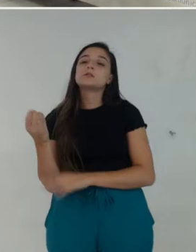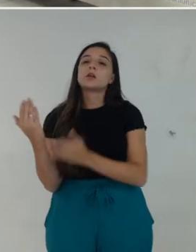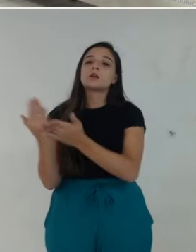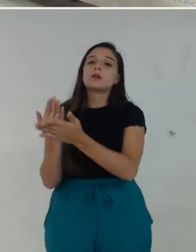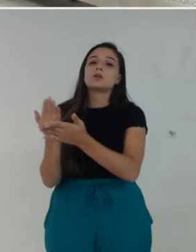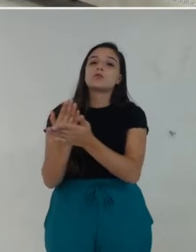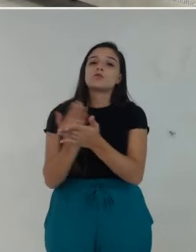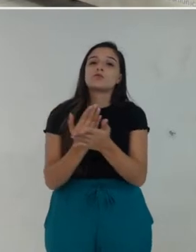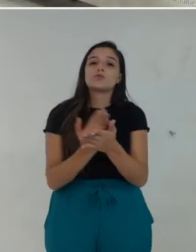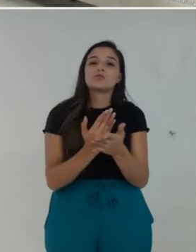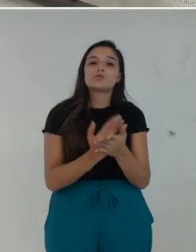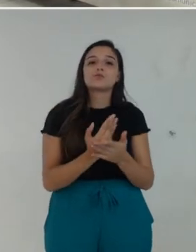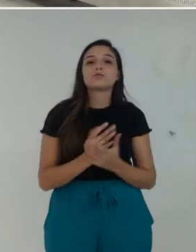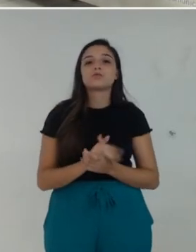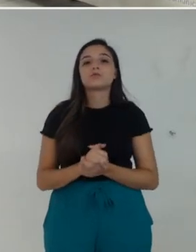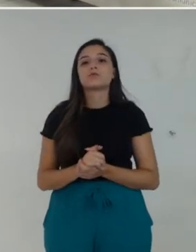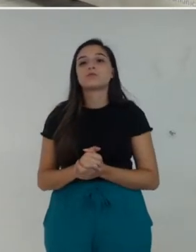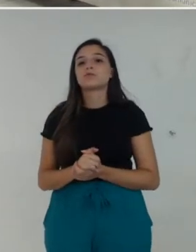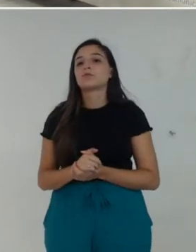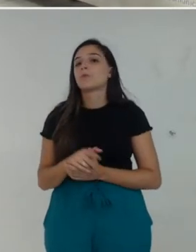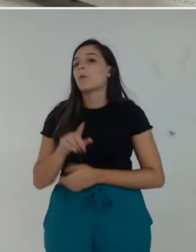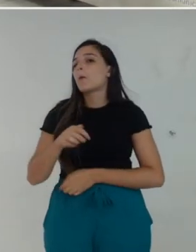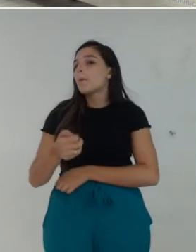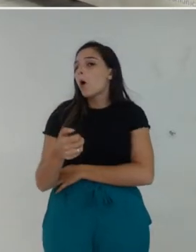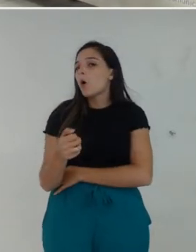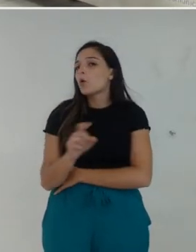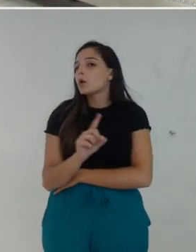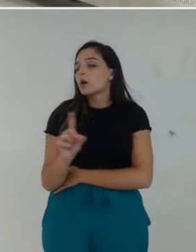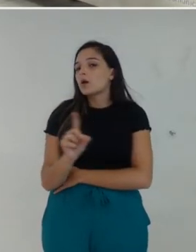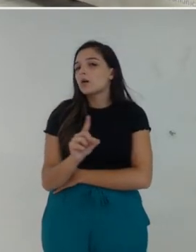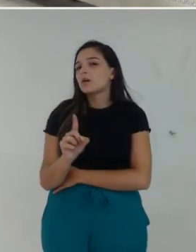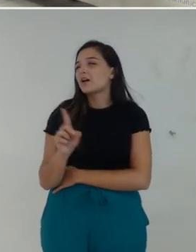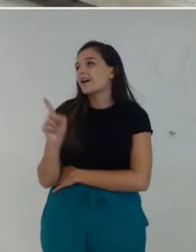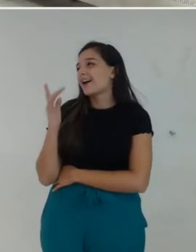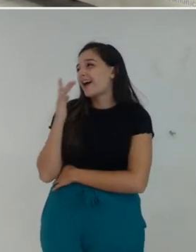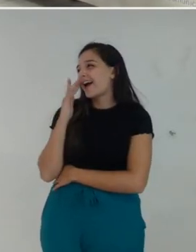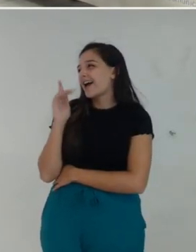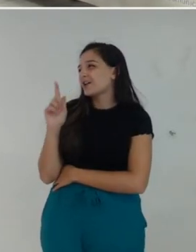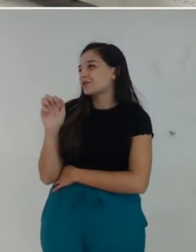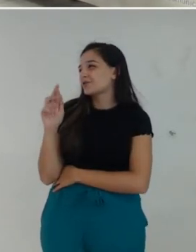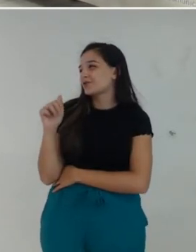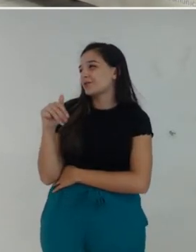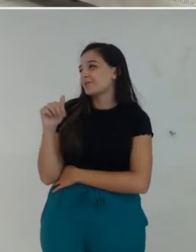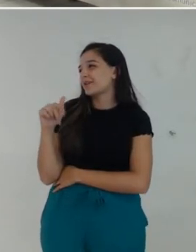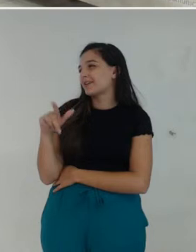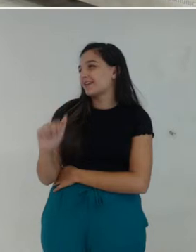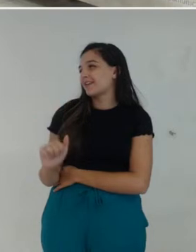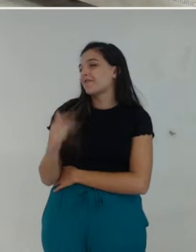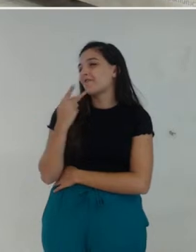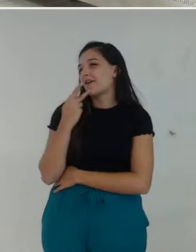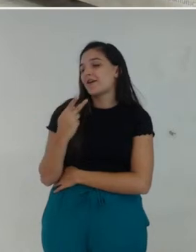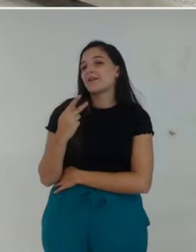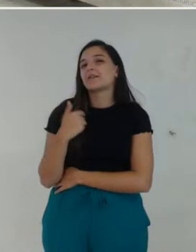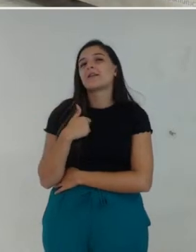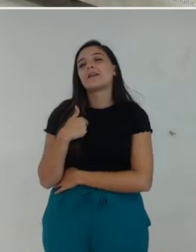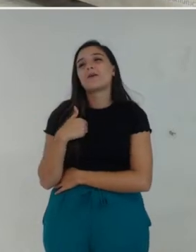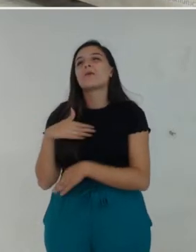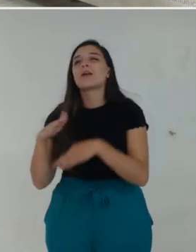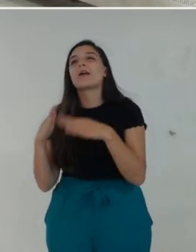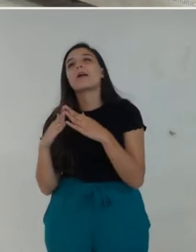volumes. Então, isso não é pouco, como acho que a Germana falou isso, né? Eu ouvi alguma coisa, estava ouvindo em casa,